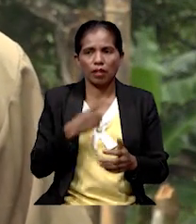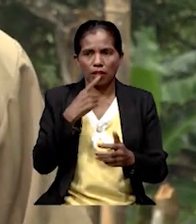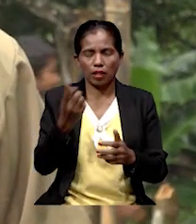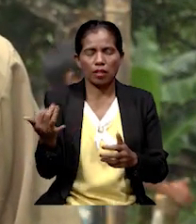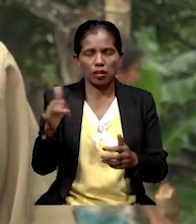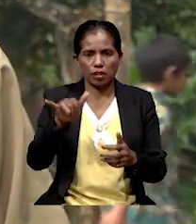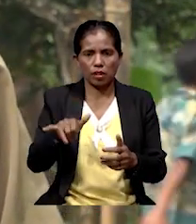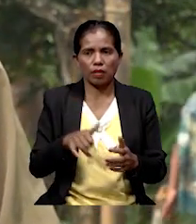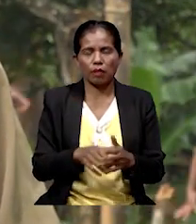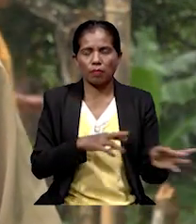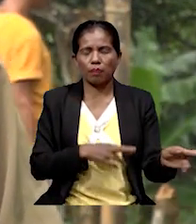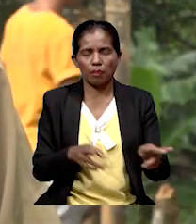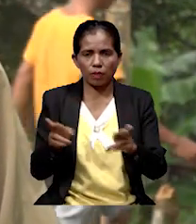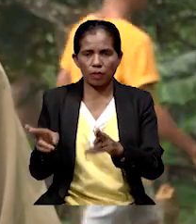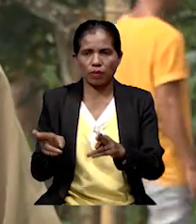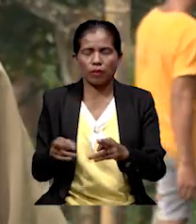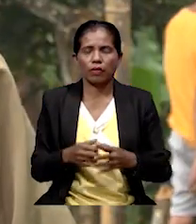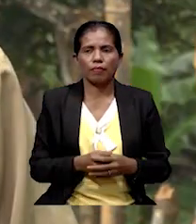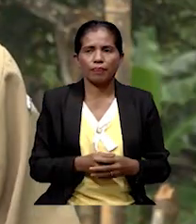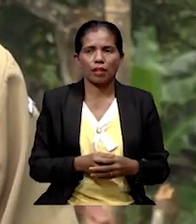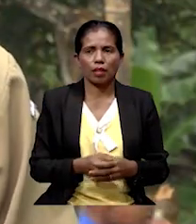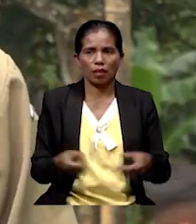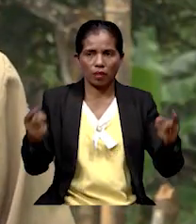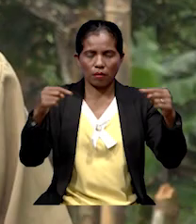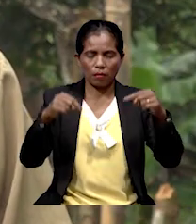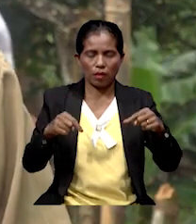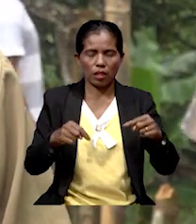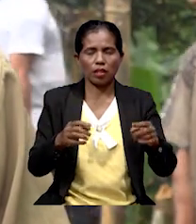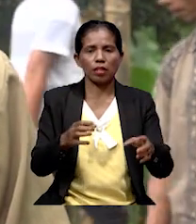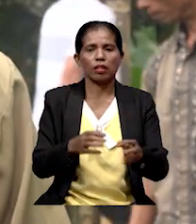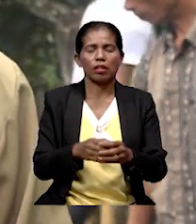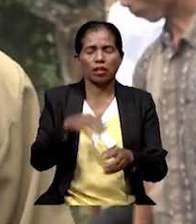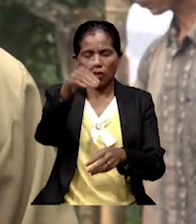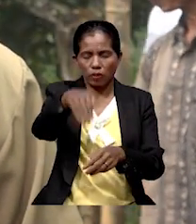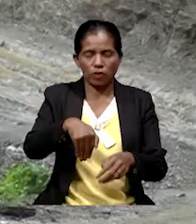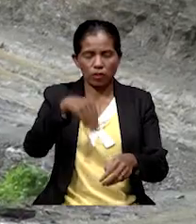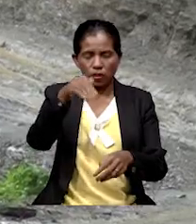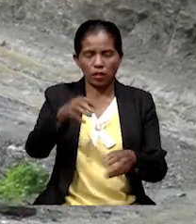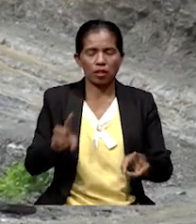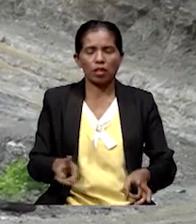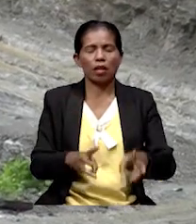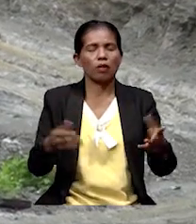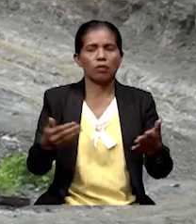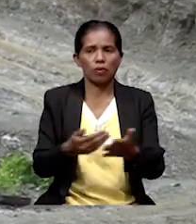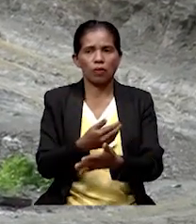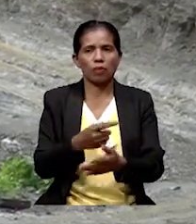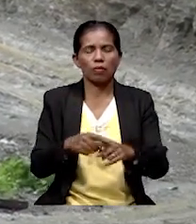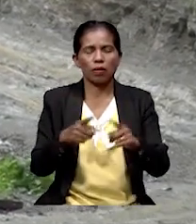sira pronto atu mai dudu dalam fo ya marsu abril mebeto tamona he